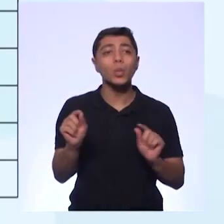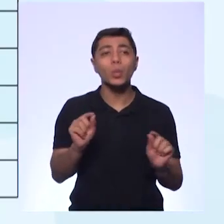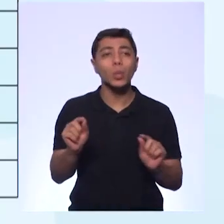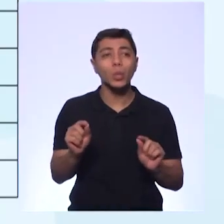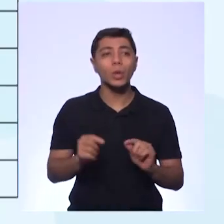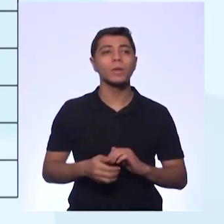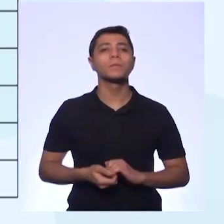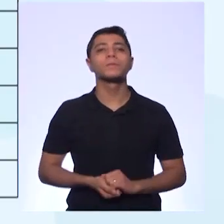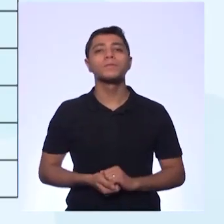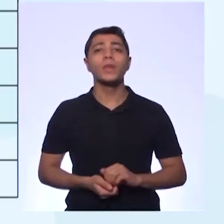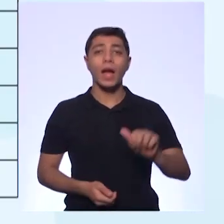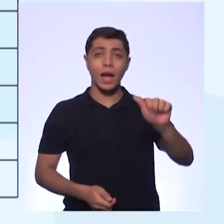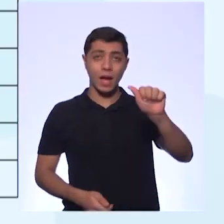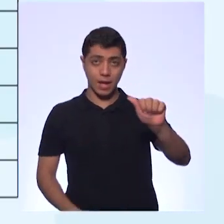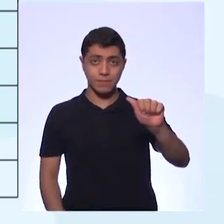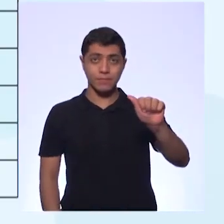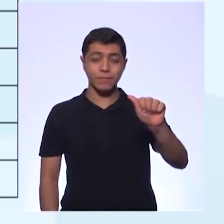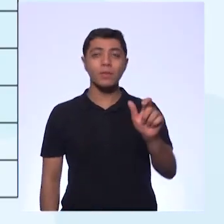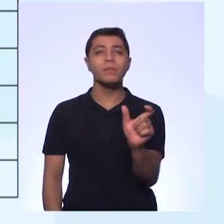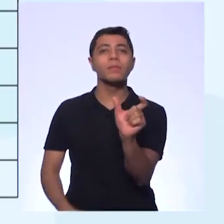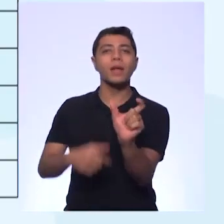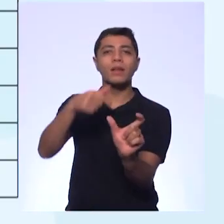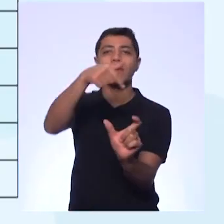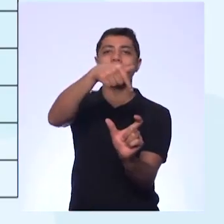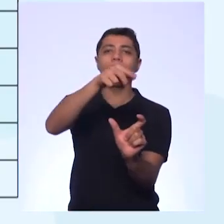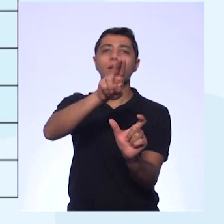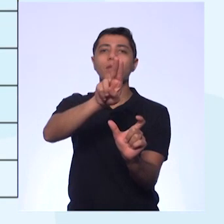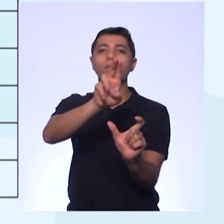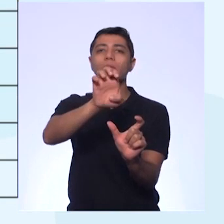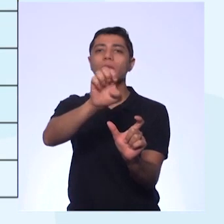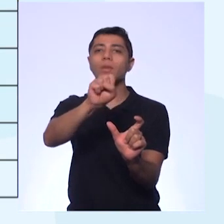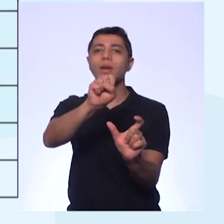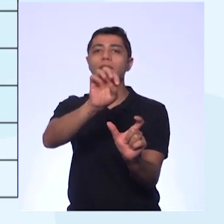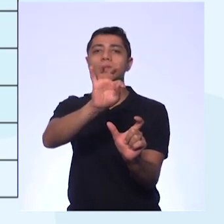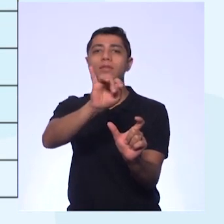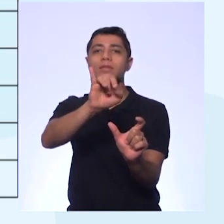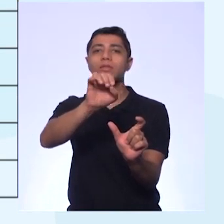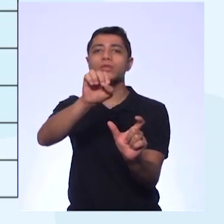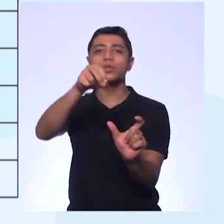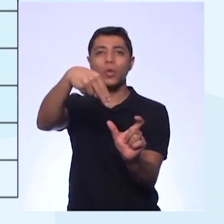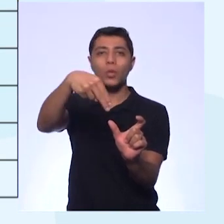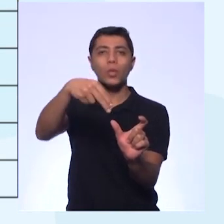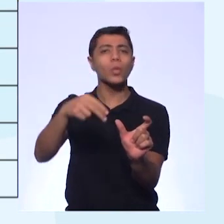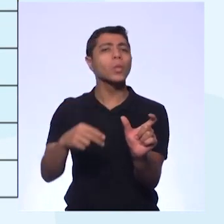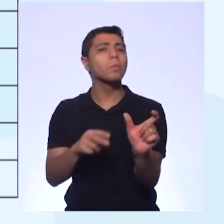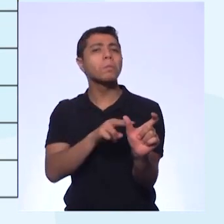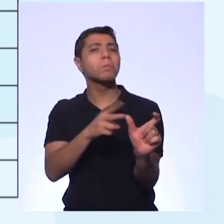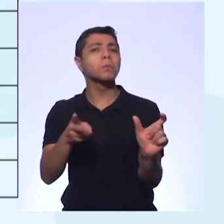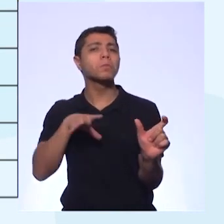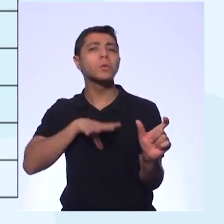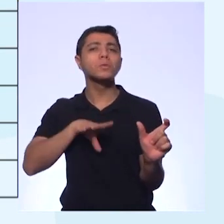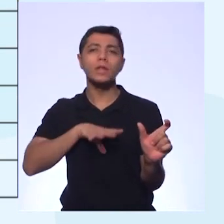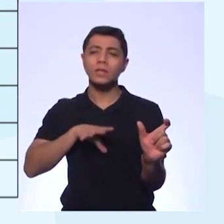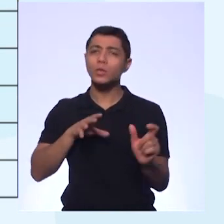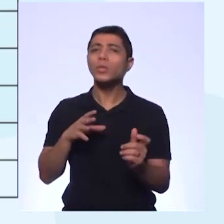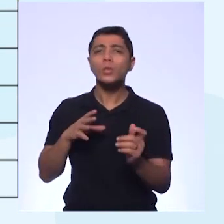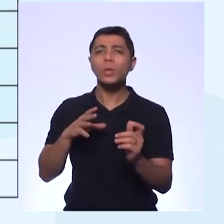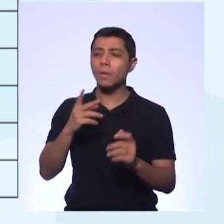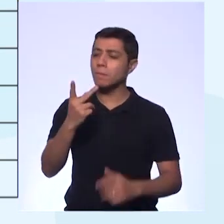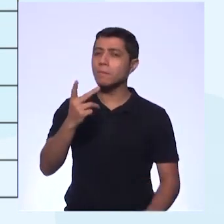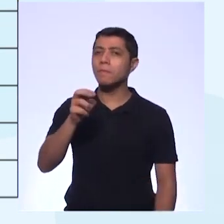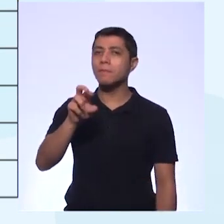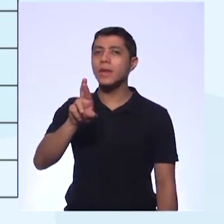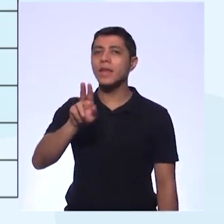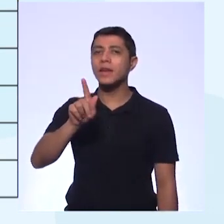falando question. Se você tem uma question, você tem uma Answer. Você tem uma pergunta, você tem uma resposta.